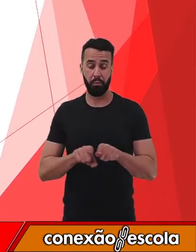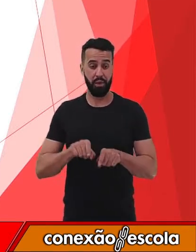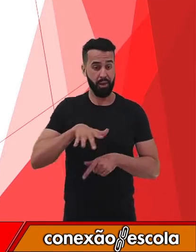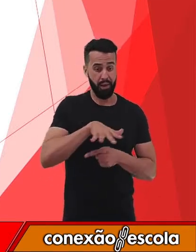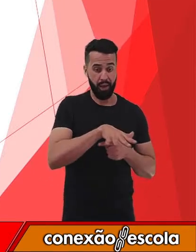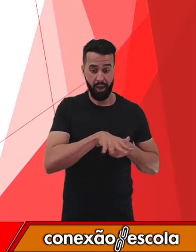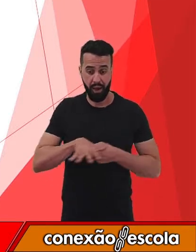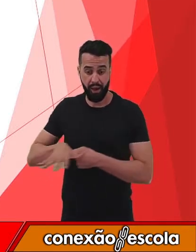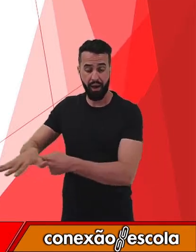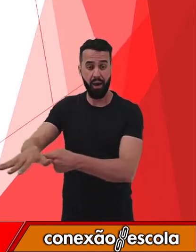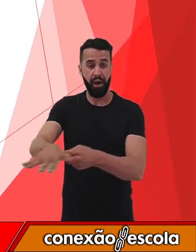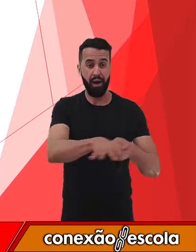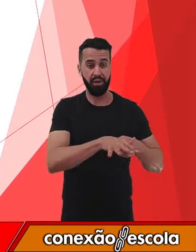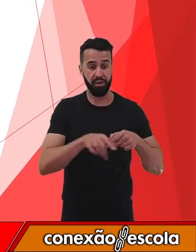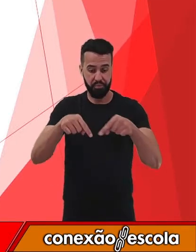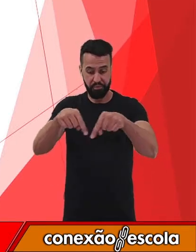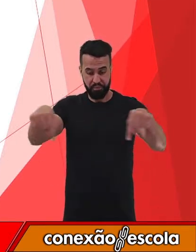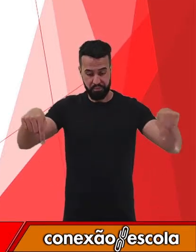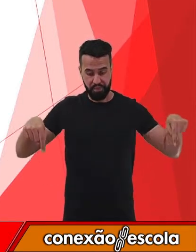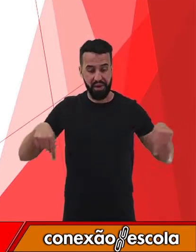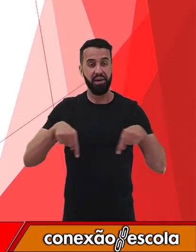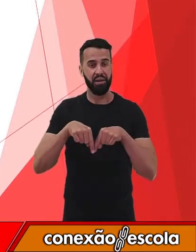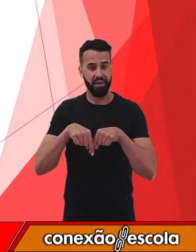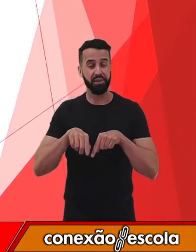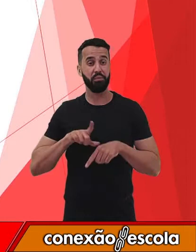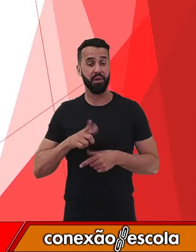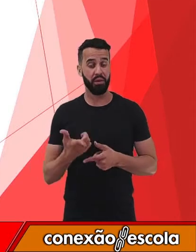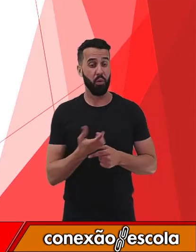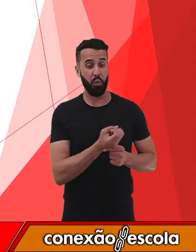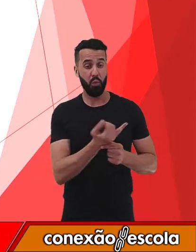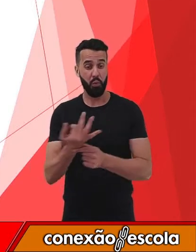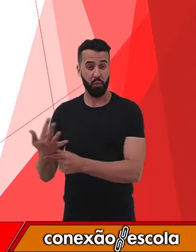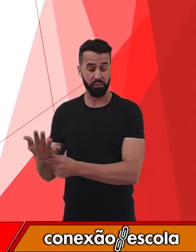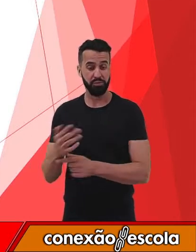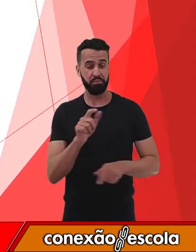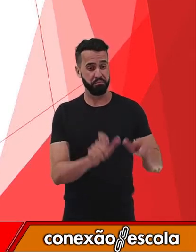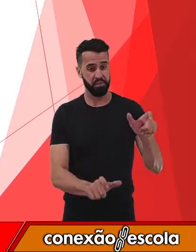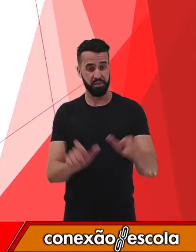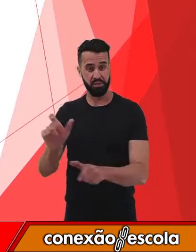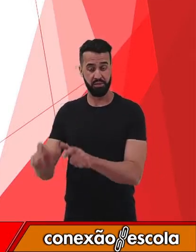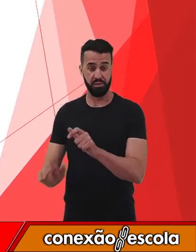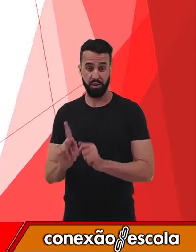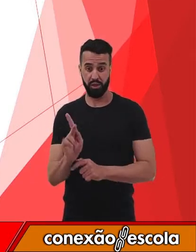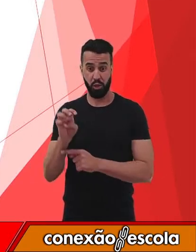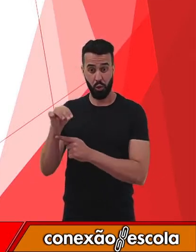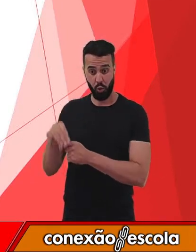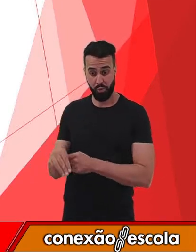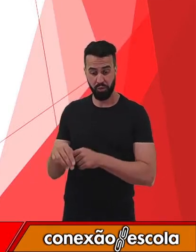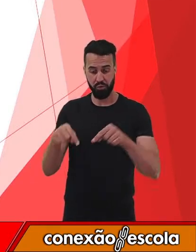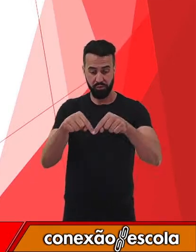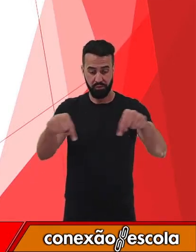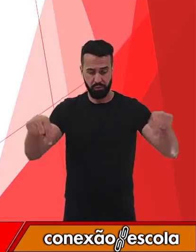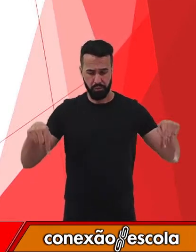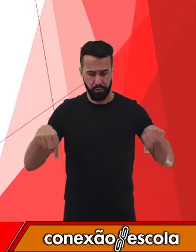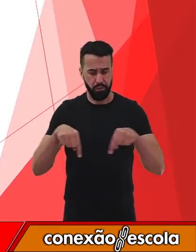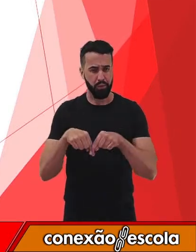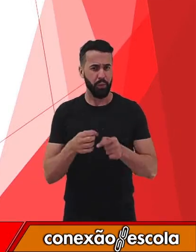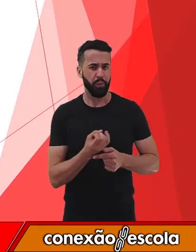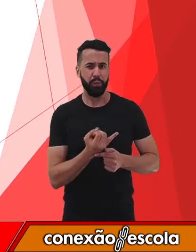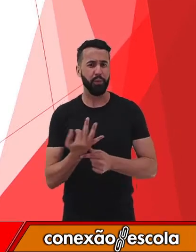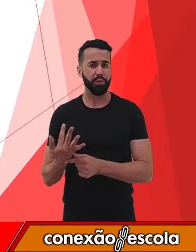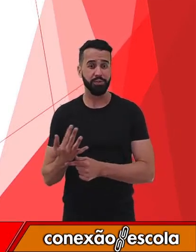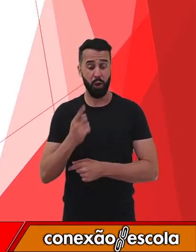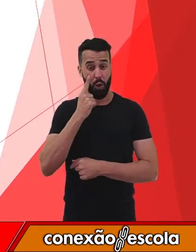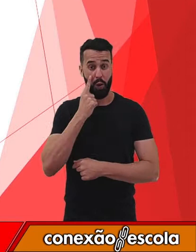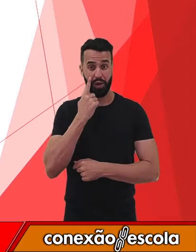O resultado é o número de habitantes por quilômetro quadrado. Se você não entendeu, olha aí